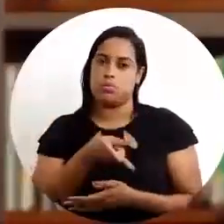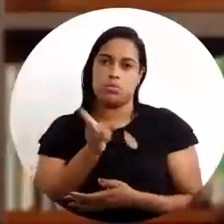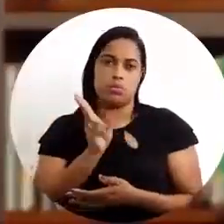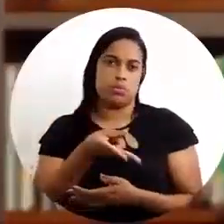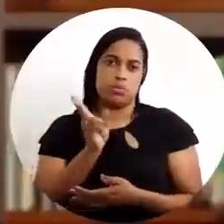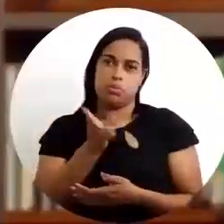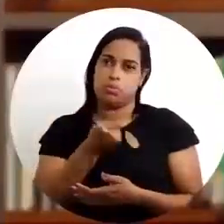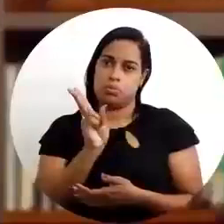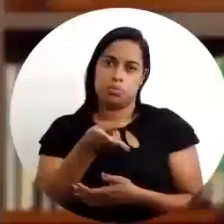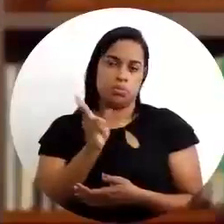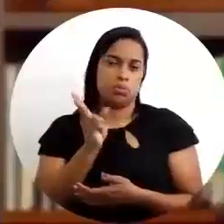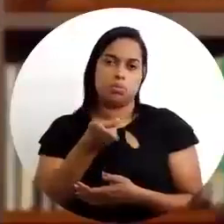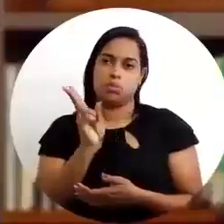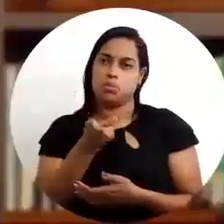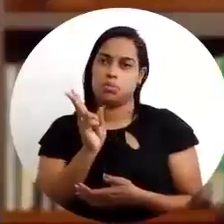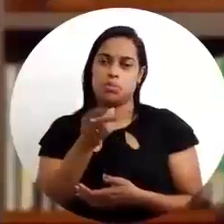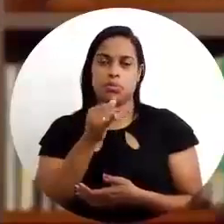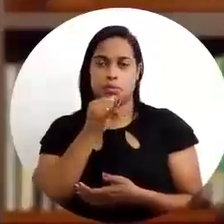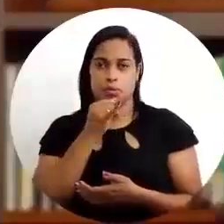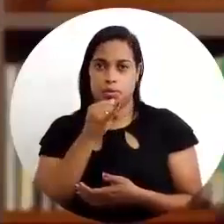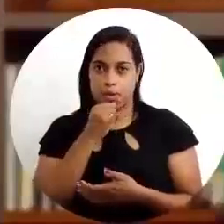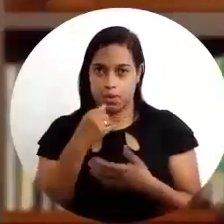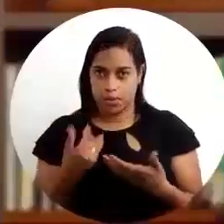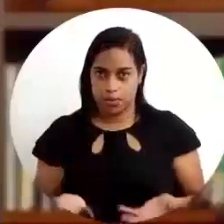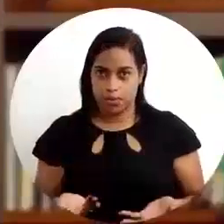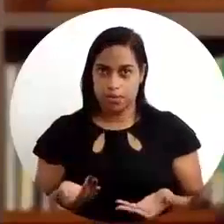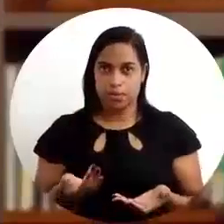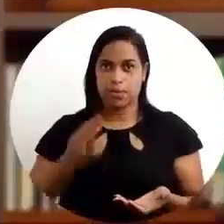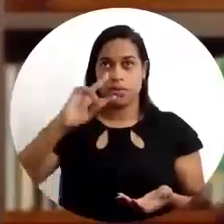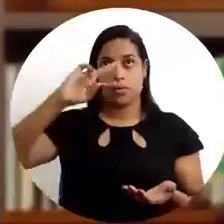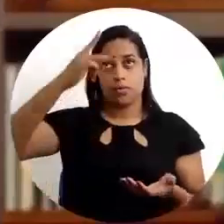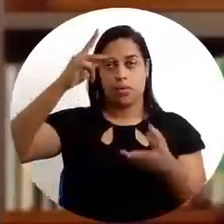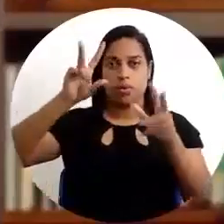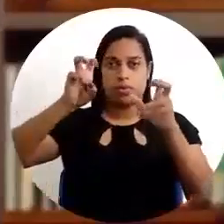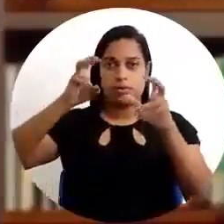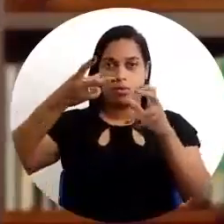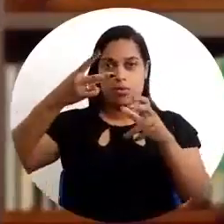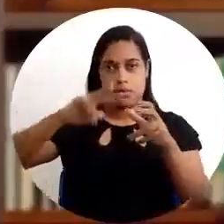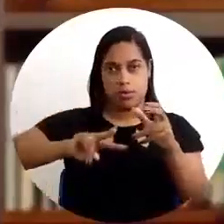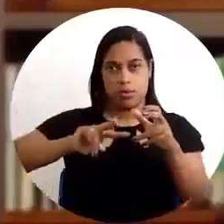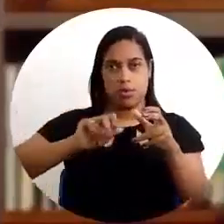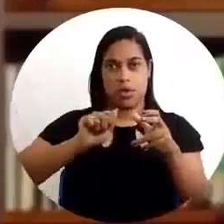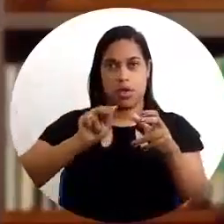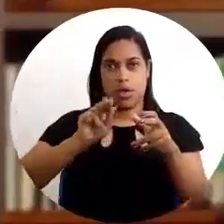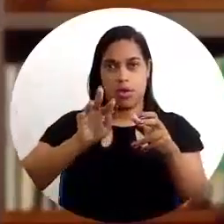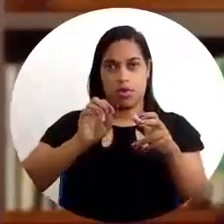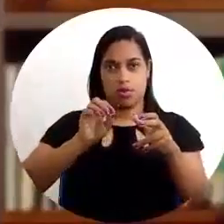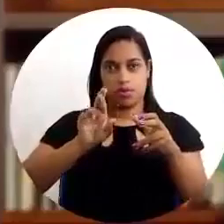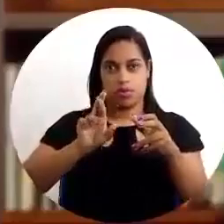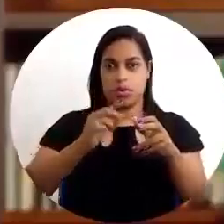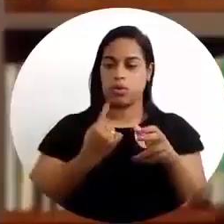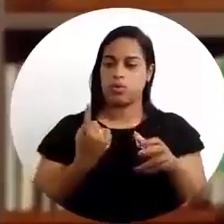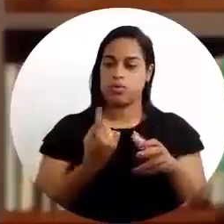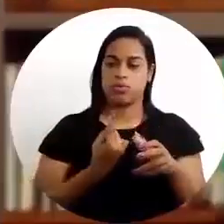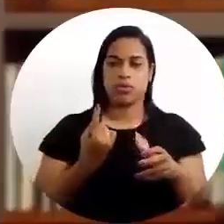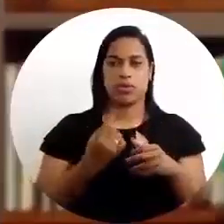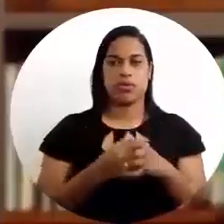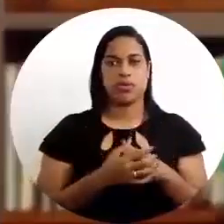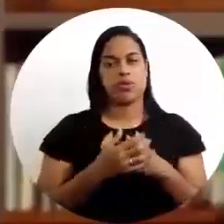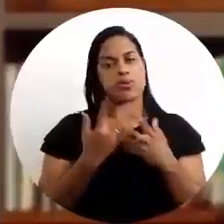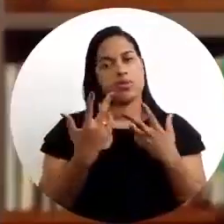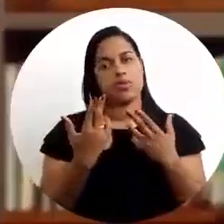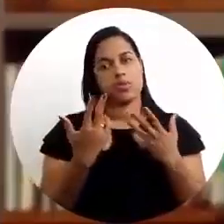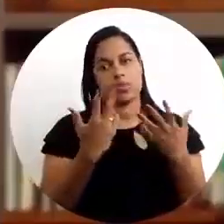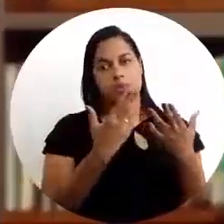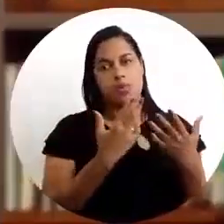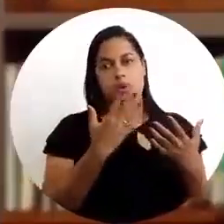são duas carreiras de números, né? O de cima e o de baixo. O de cima representa o assunto, o de baixo representa o autor, eles são individualizados. Assim como as